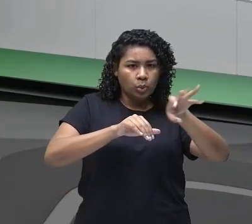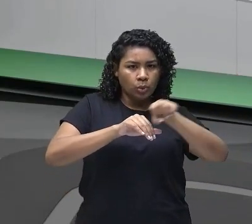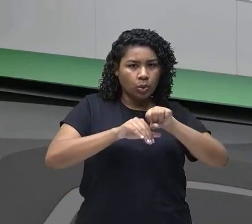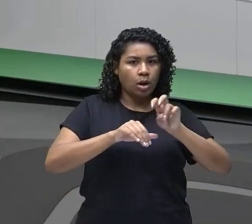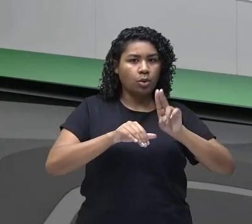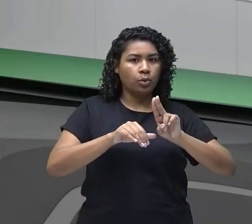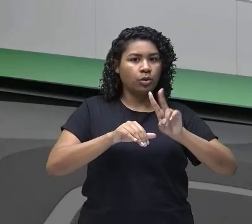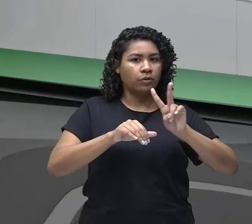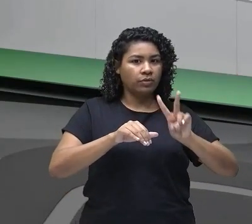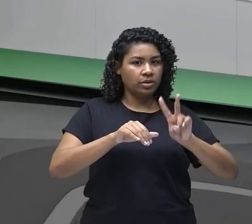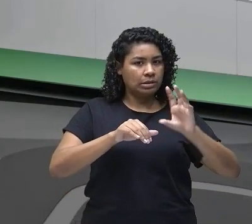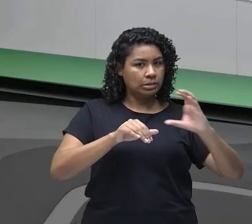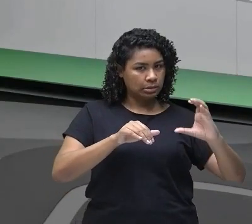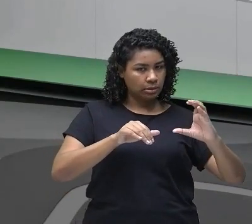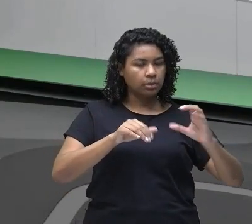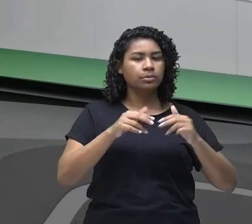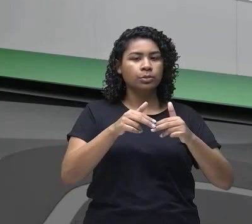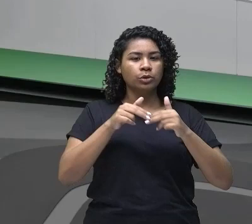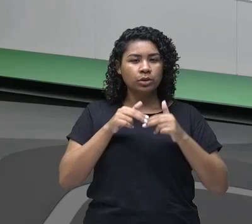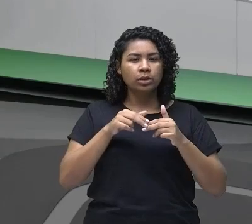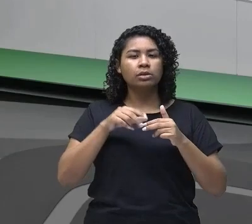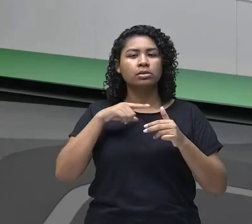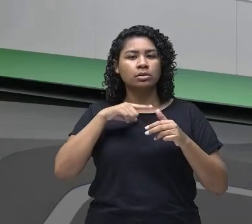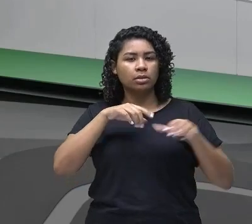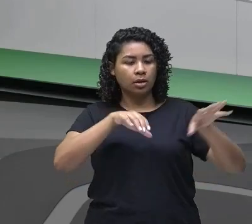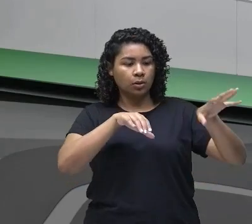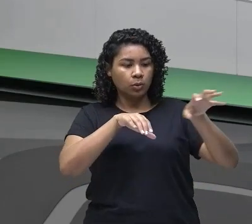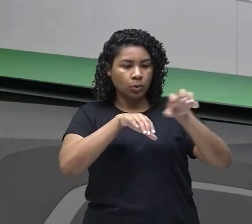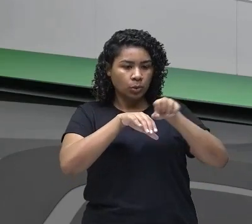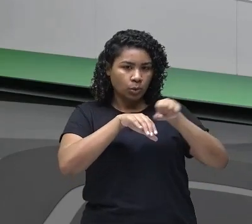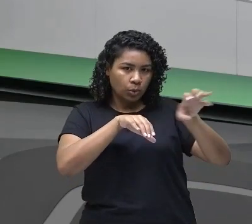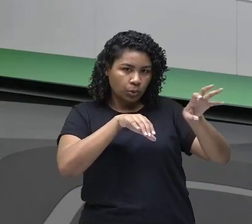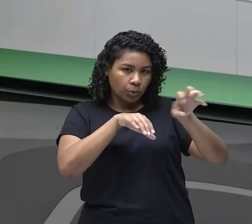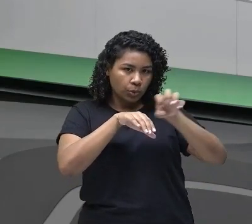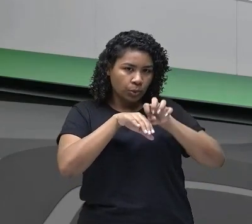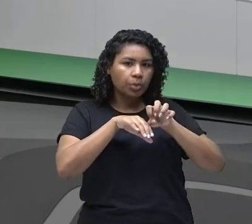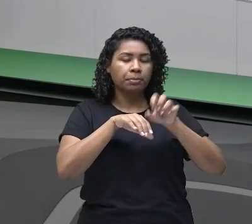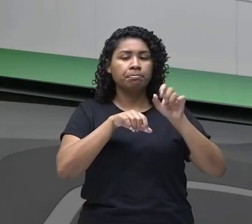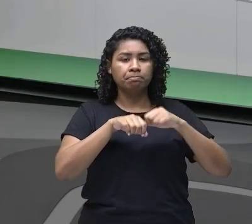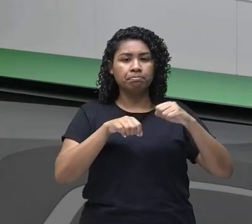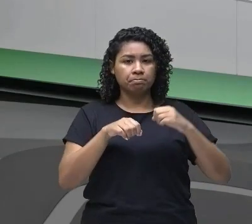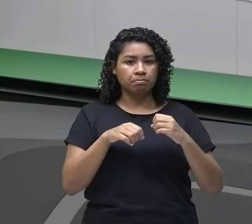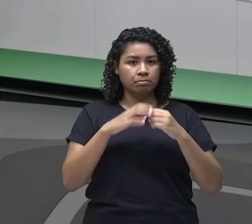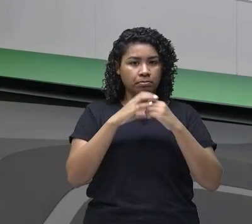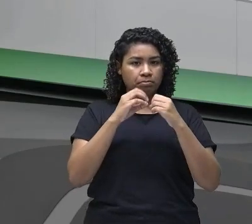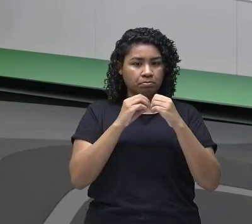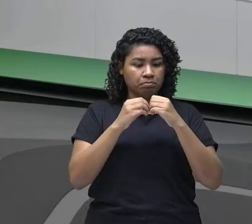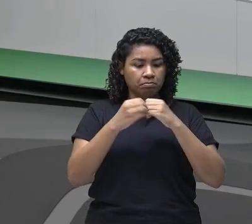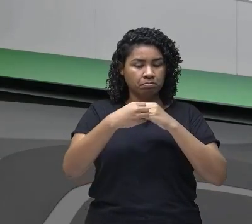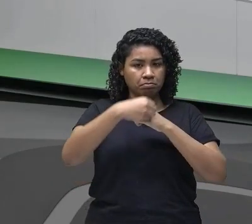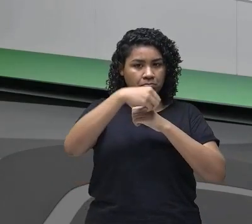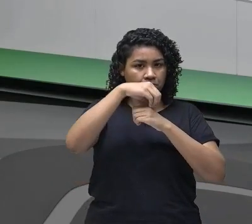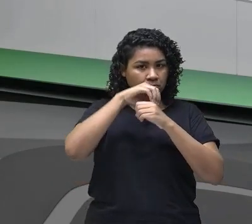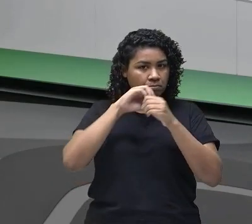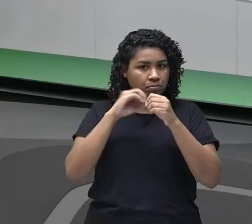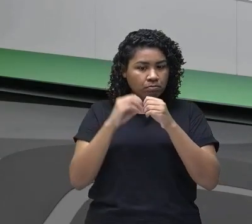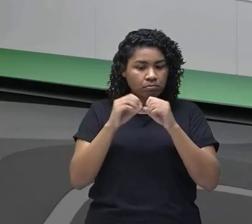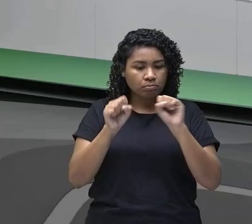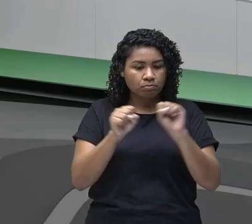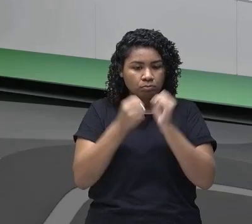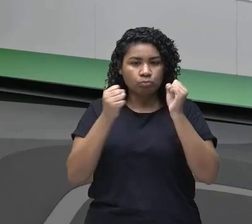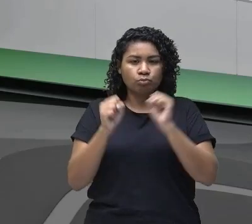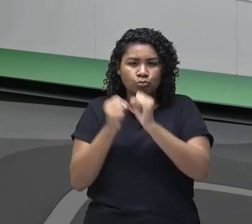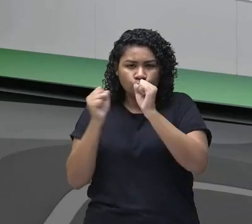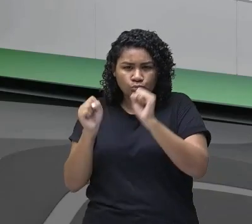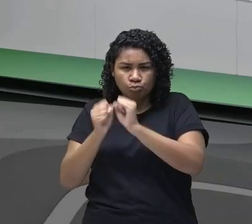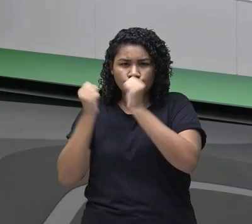ali o comportamento das moléculas com esse raio ultravioleta, e vimos também o quanto a camada de